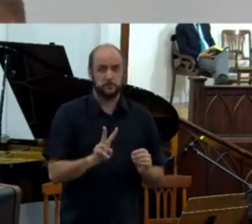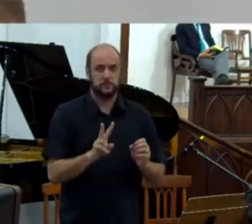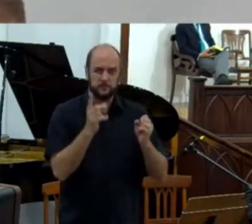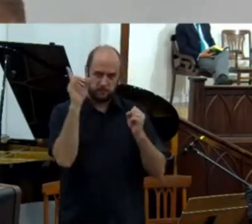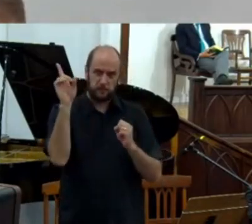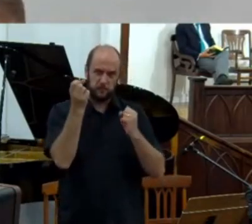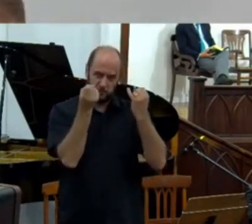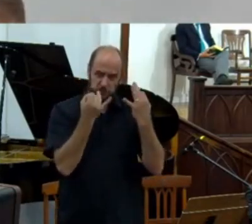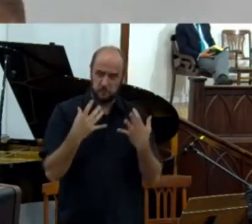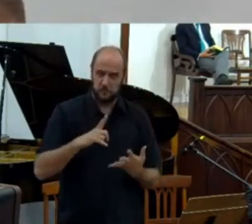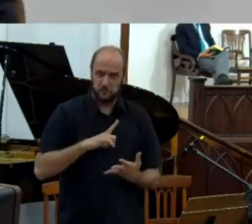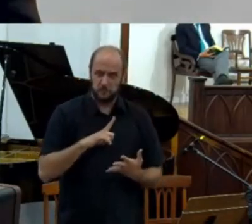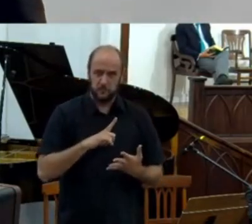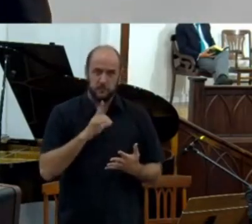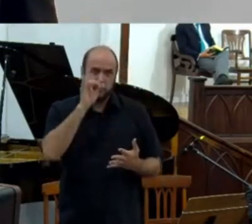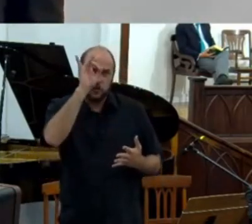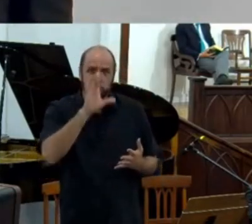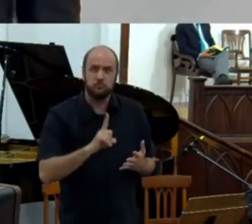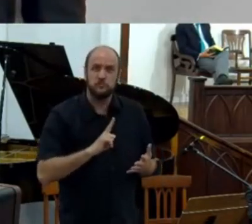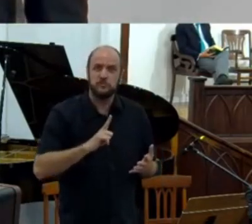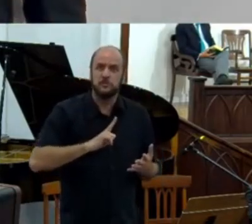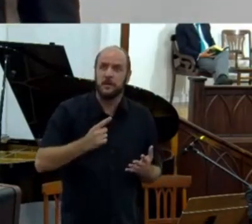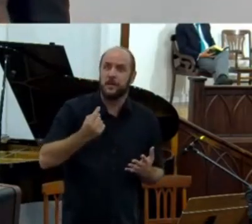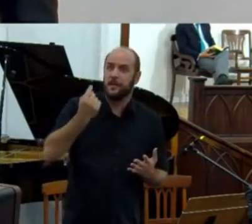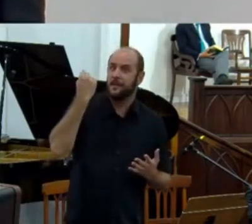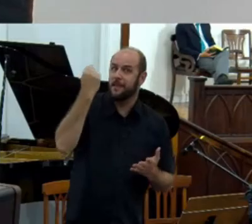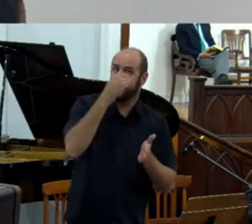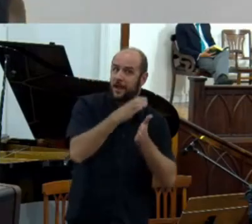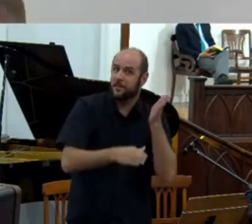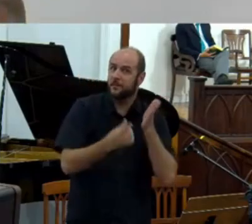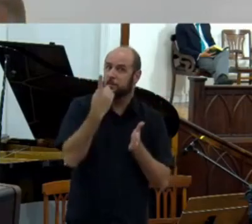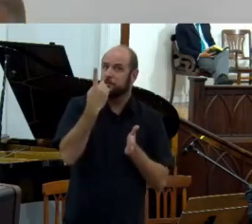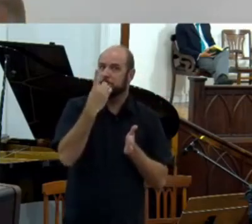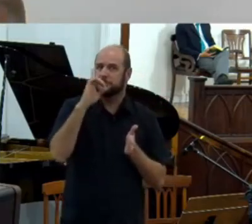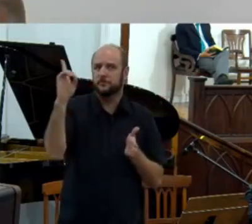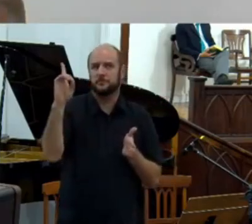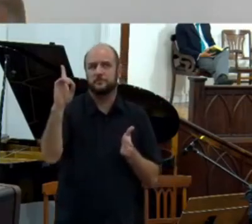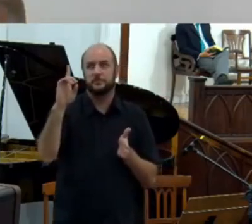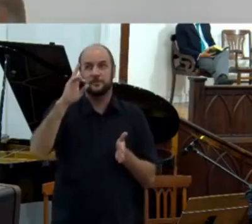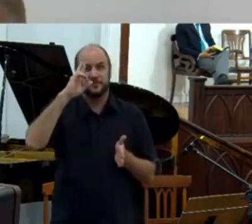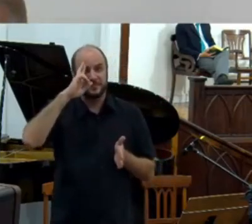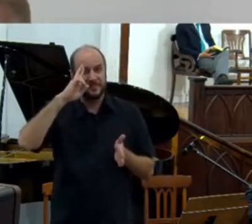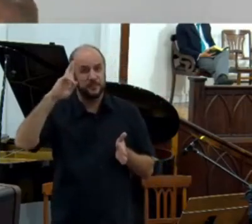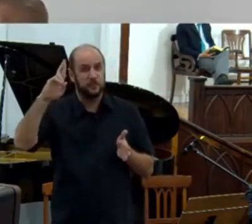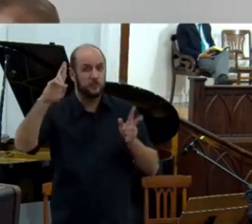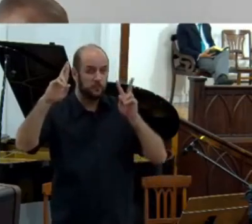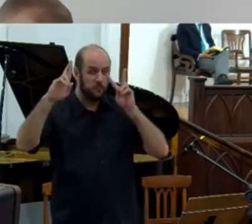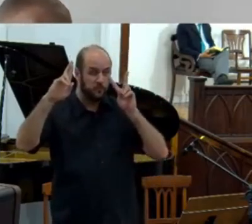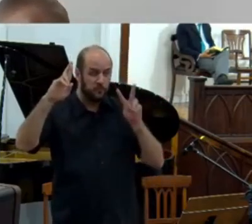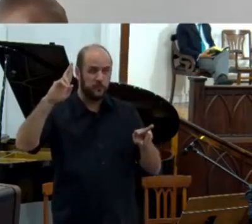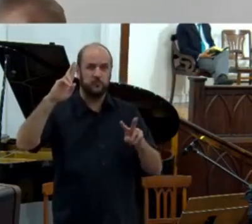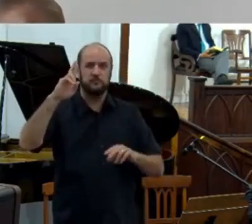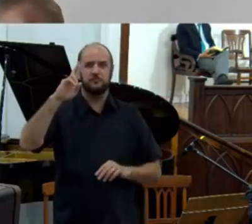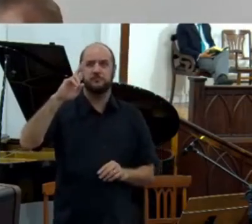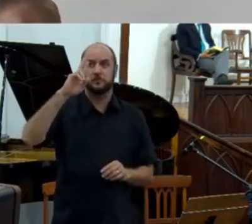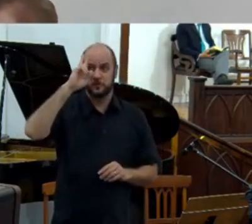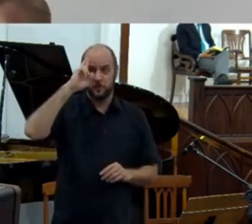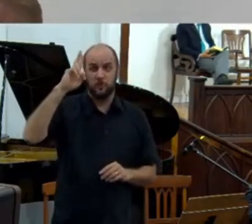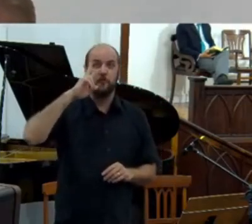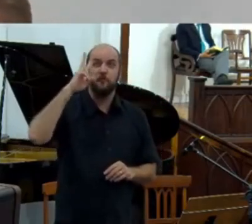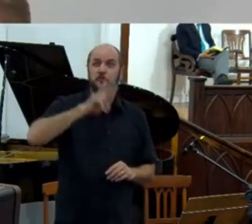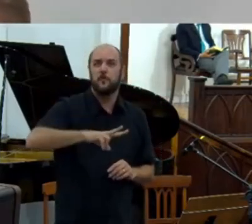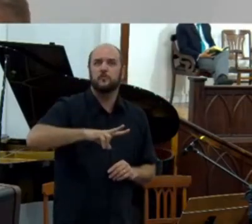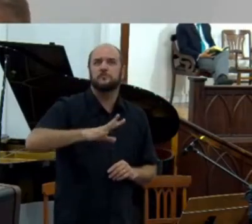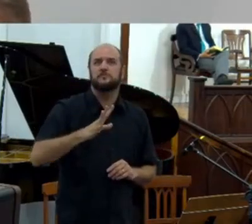de Deus que só foi mencionado lá no capítulo 1 de Gênesis. O Senhor viu. Do capítulo 1 até o